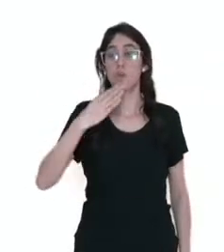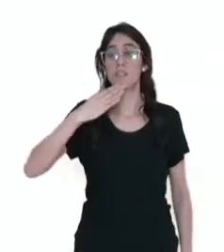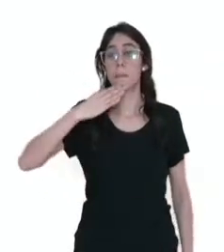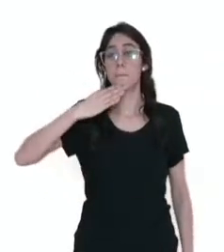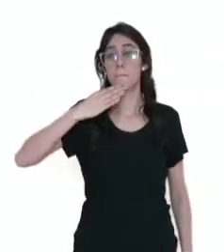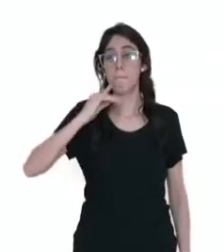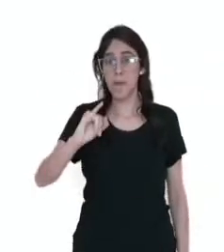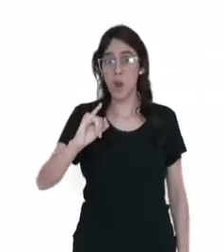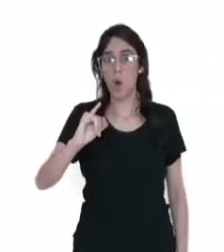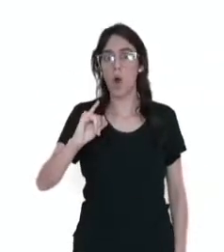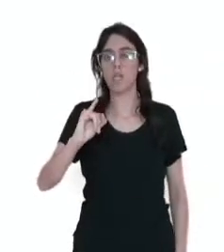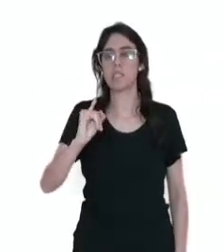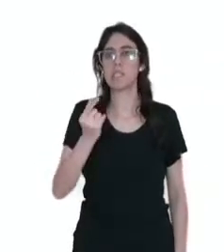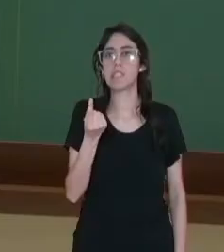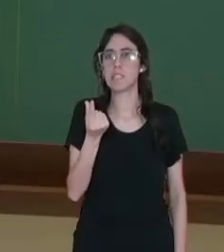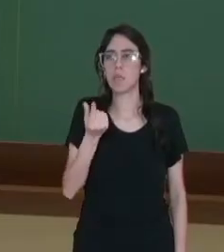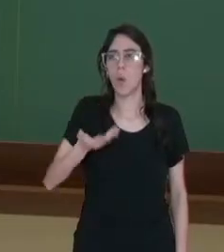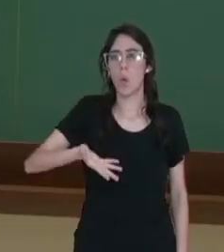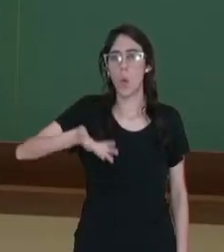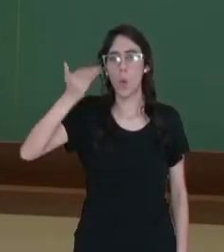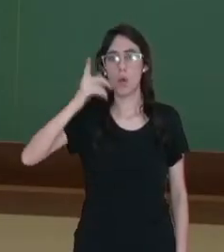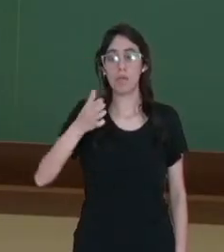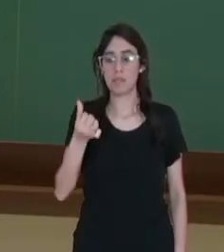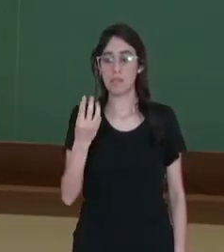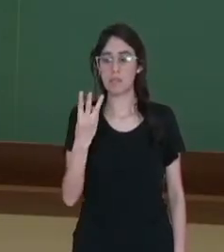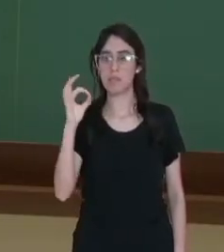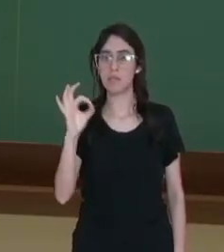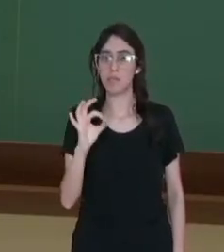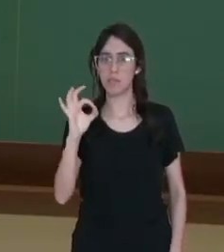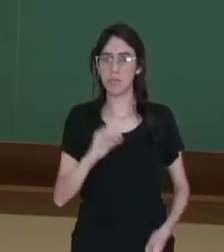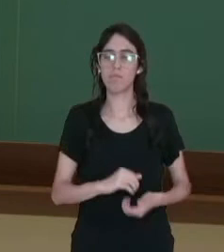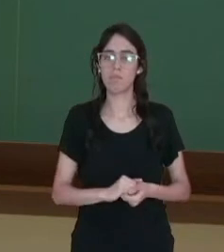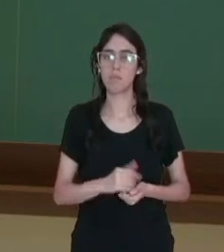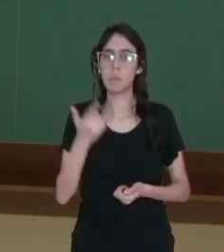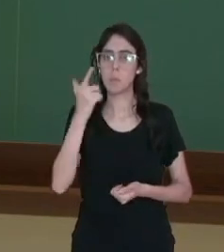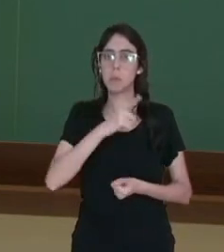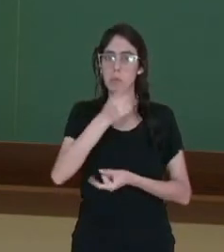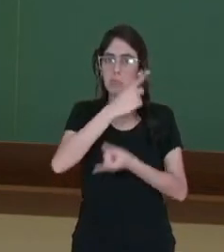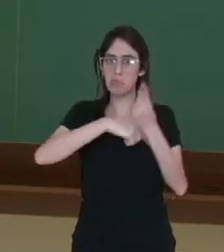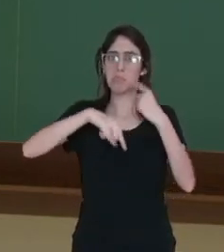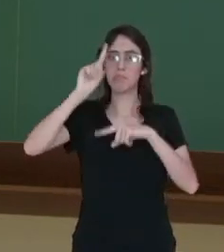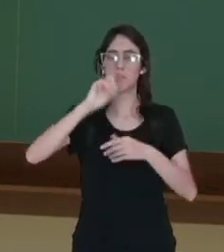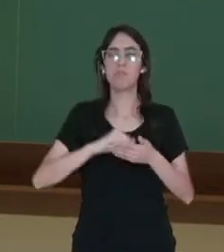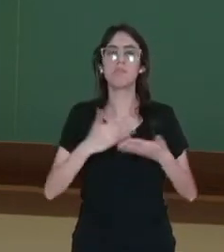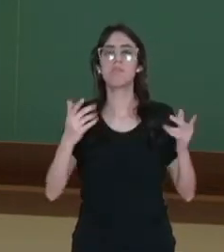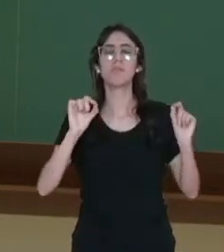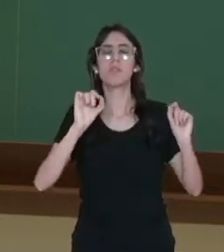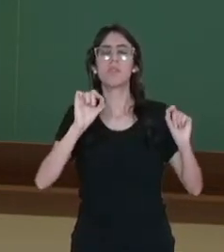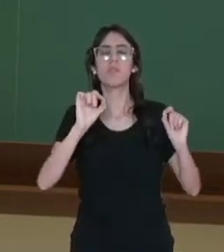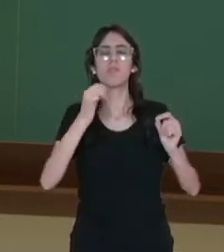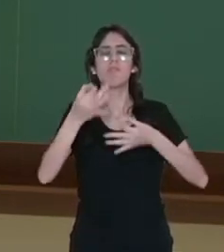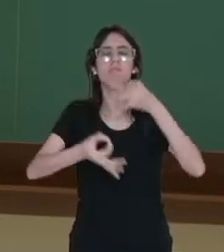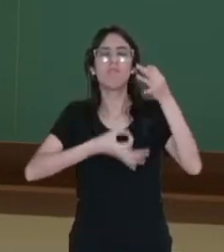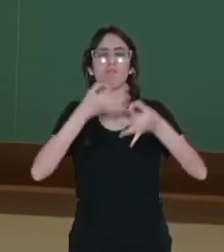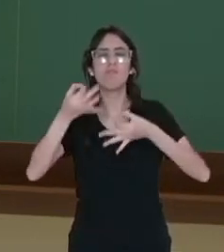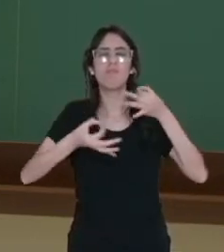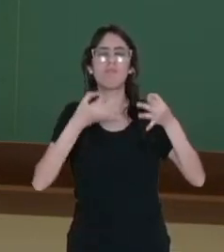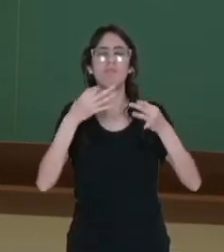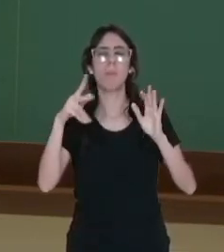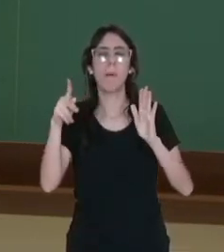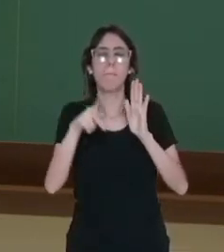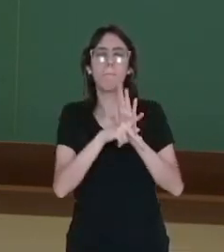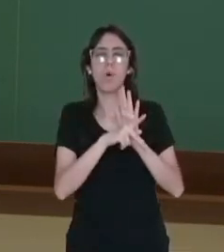o aumento de valor, chegou a 63%. Portanto, um sucesso. Quais os principais argumentos